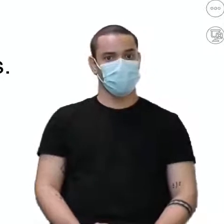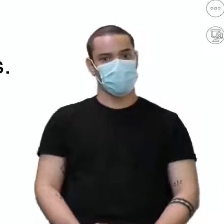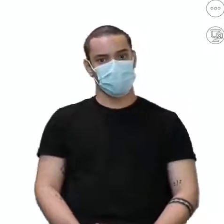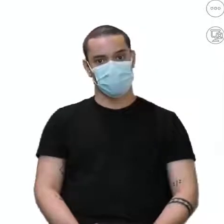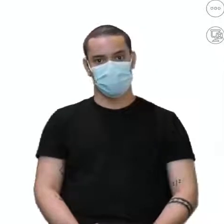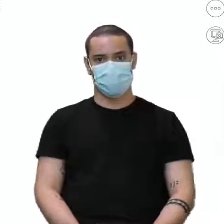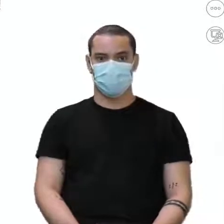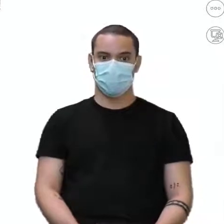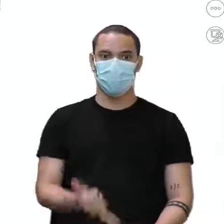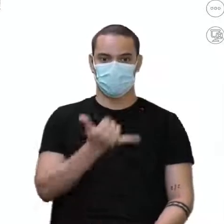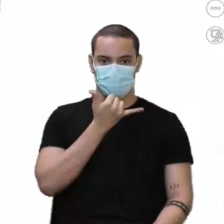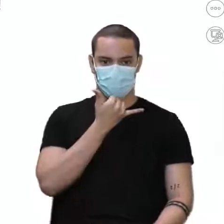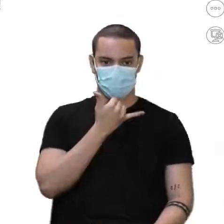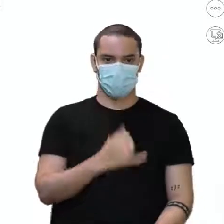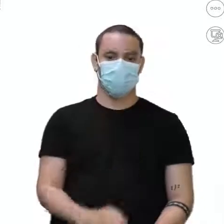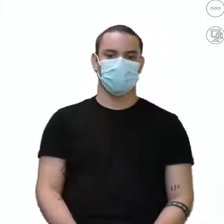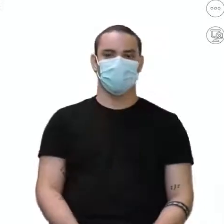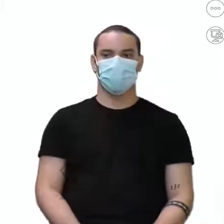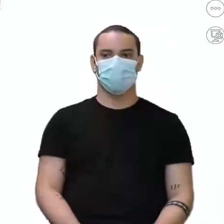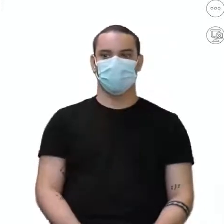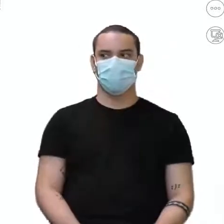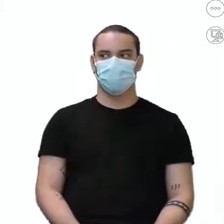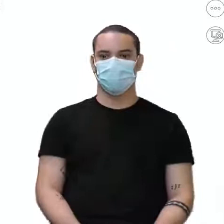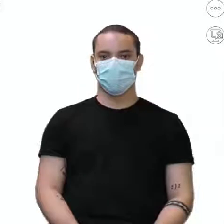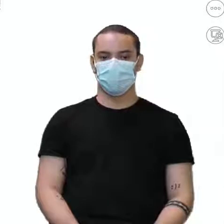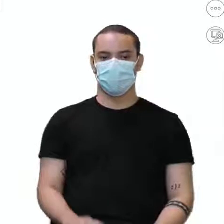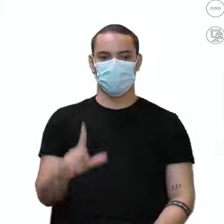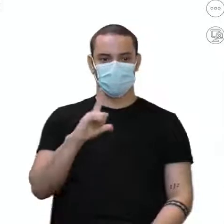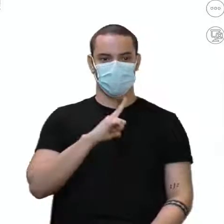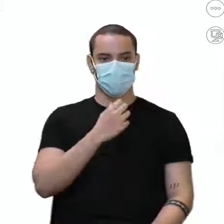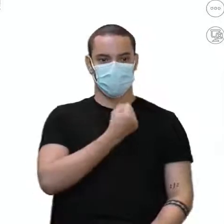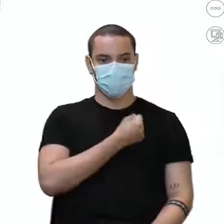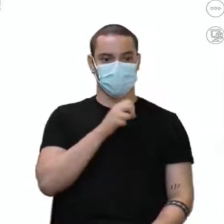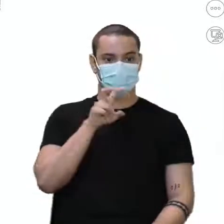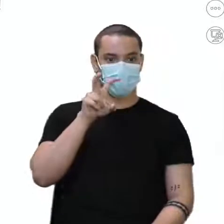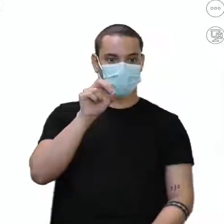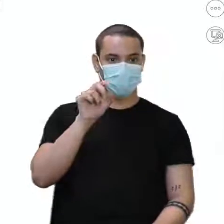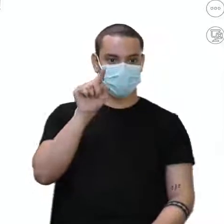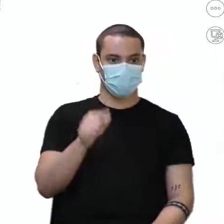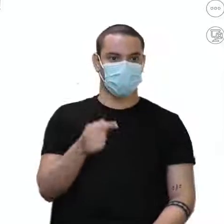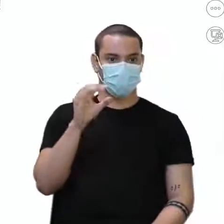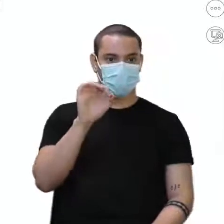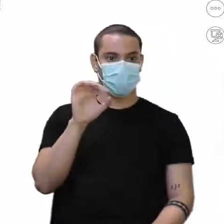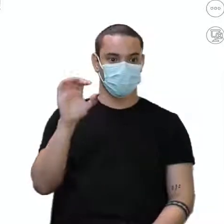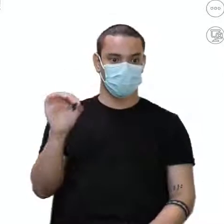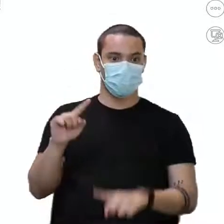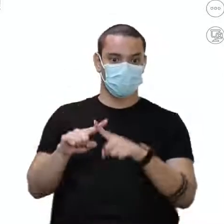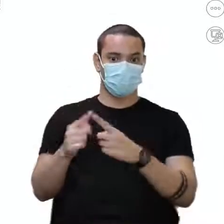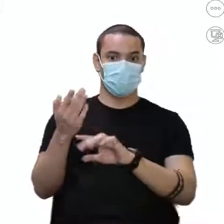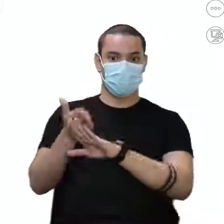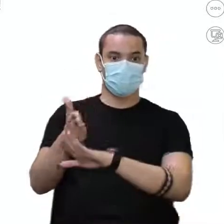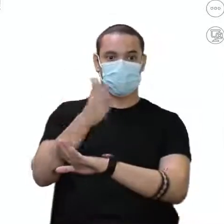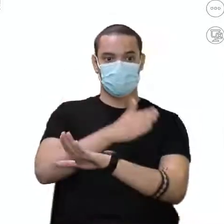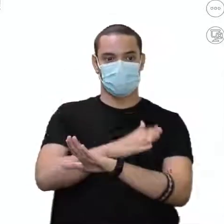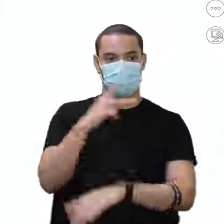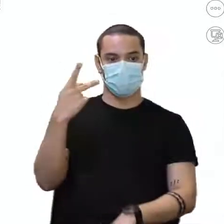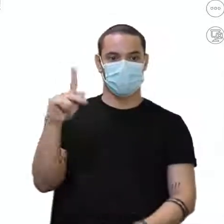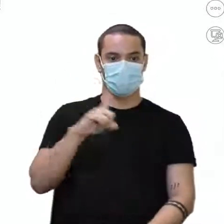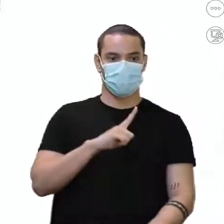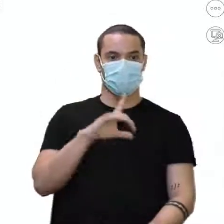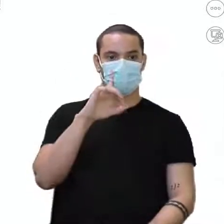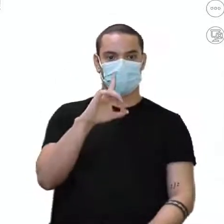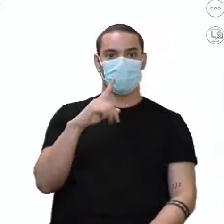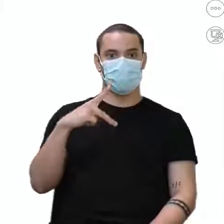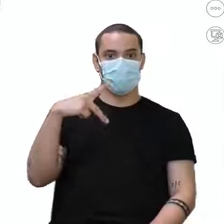Opa, sorry. E aí nós temos também aqui, ó, o número 50.00 e antes dele aparece